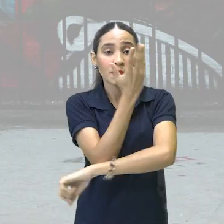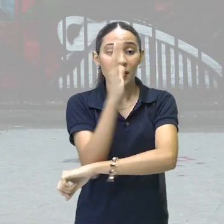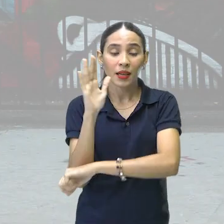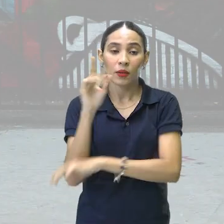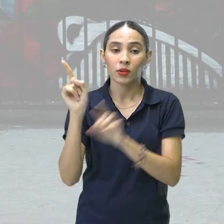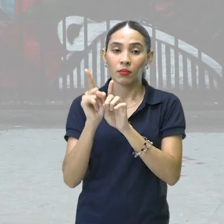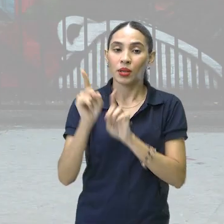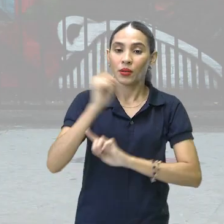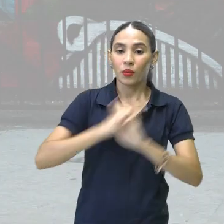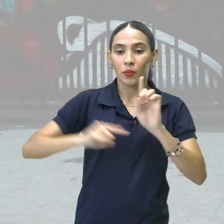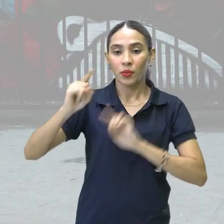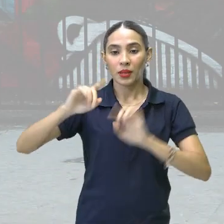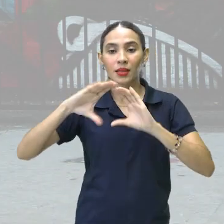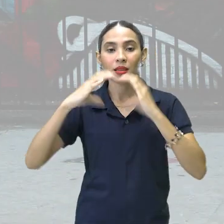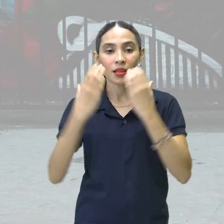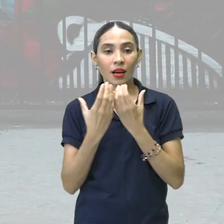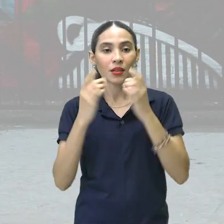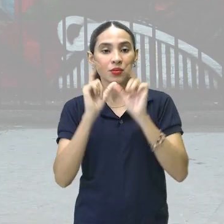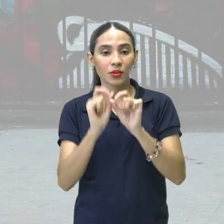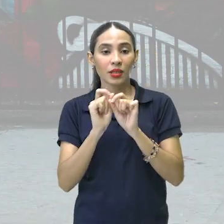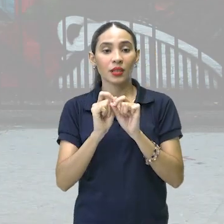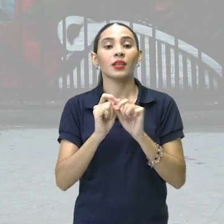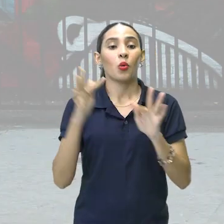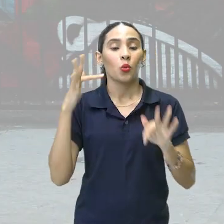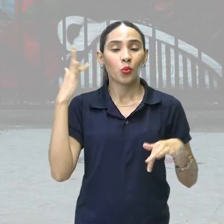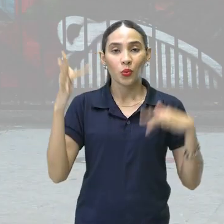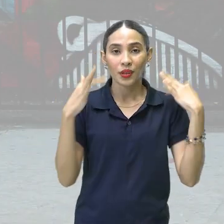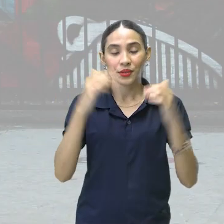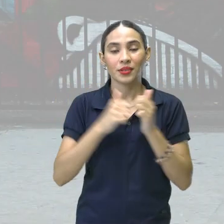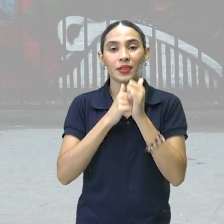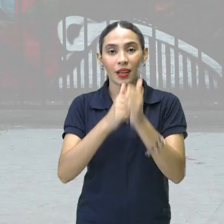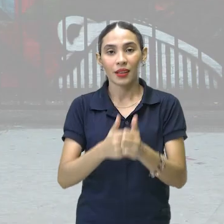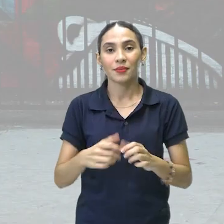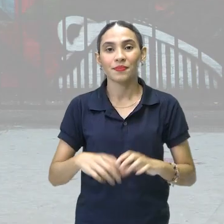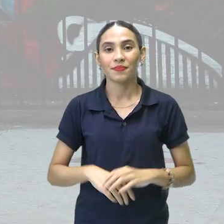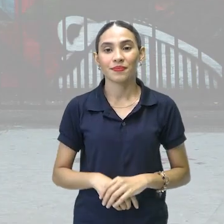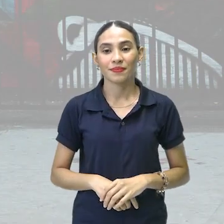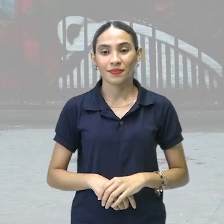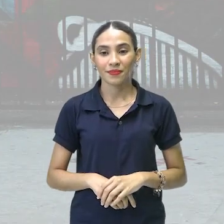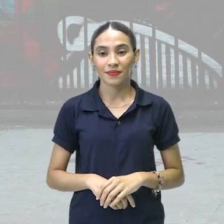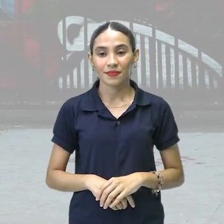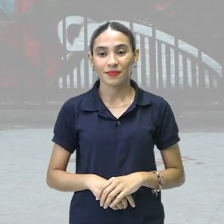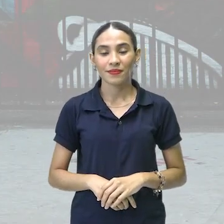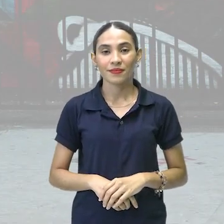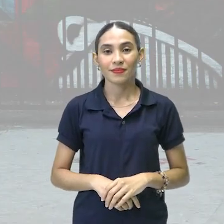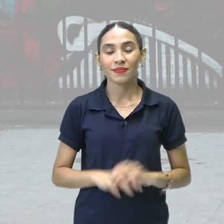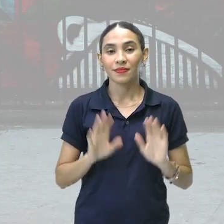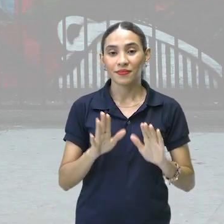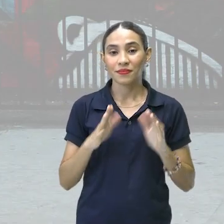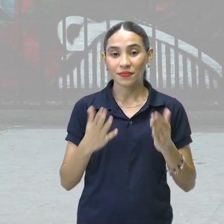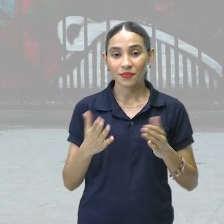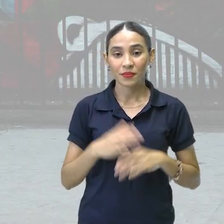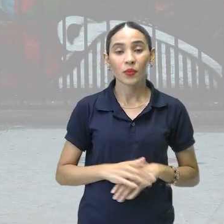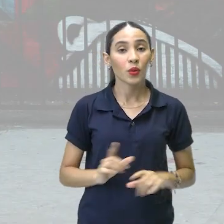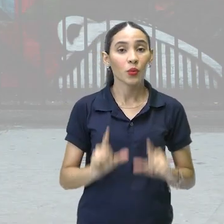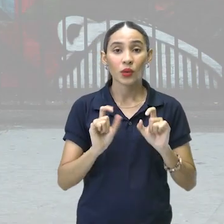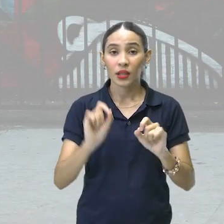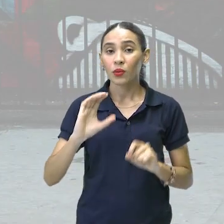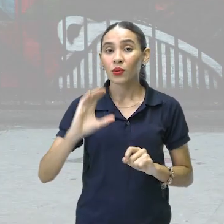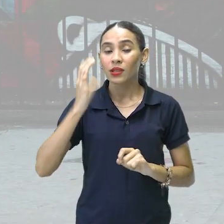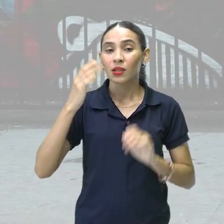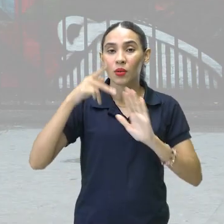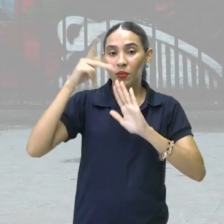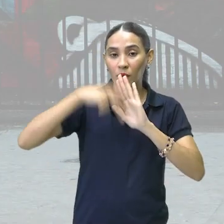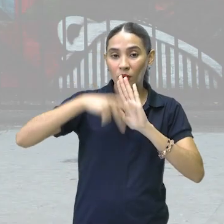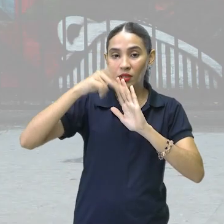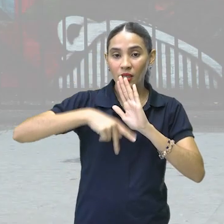ambiental e transformou a comunidade em rota turística guiada. Então, o que aconteceu